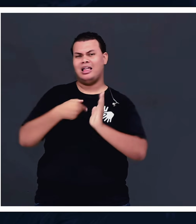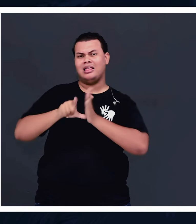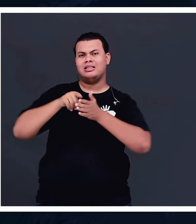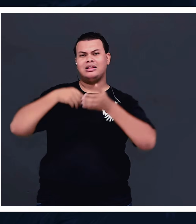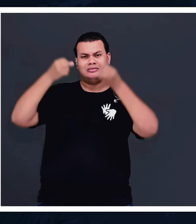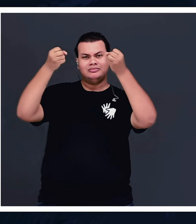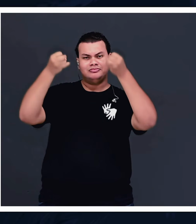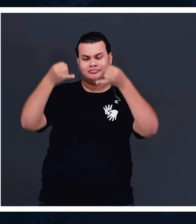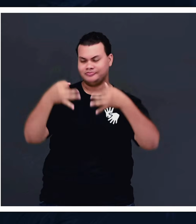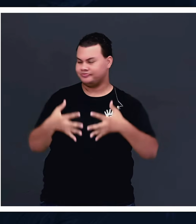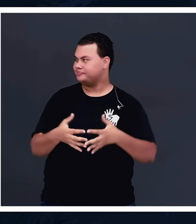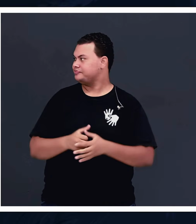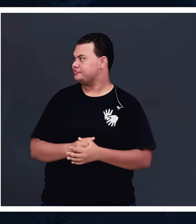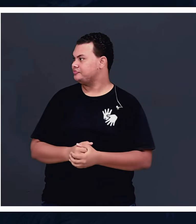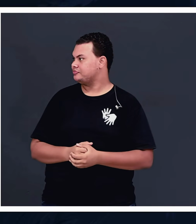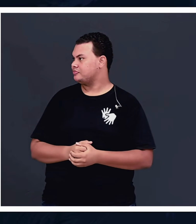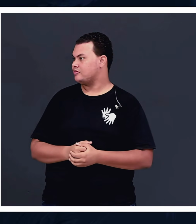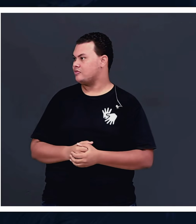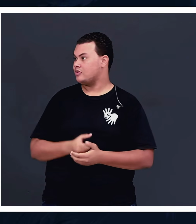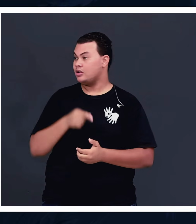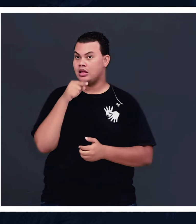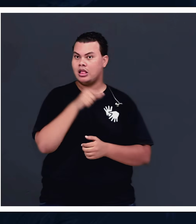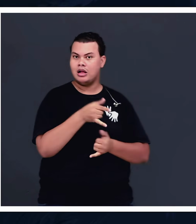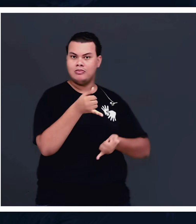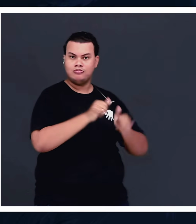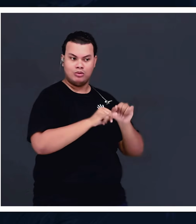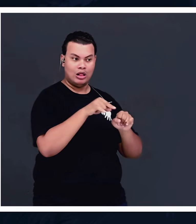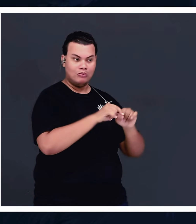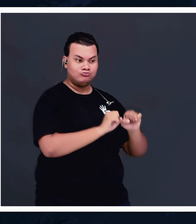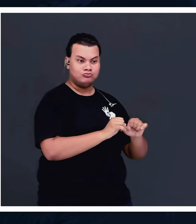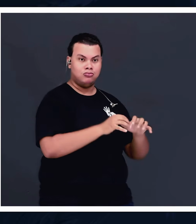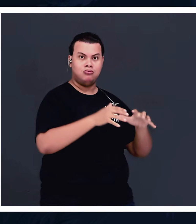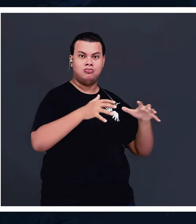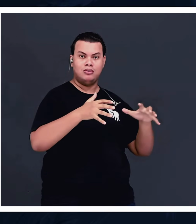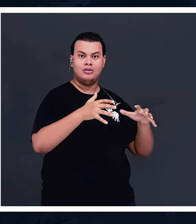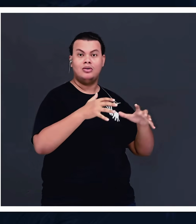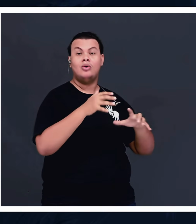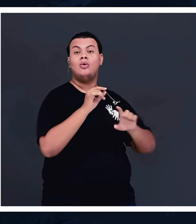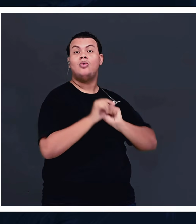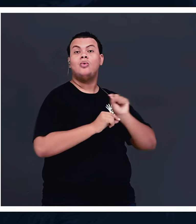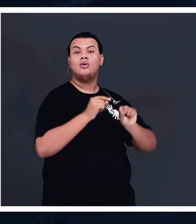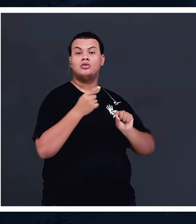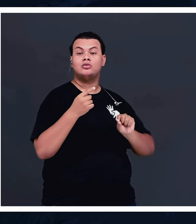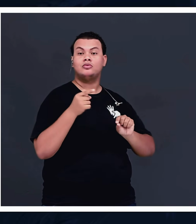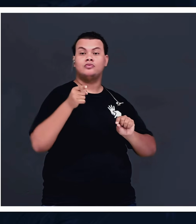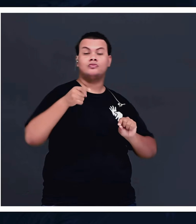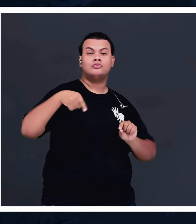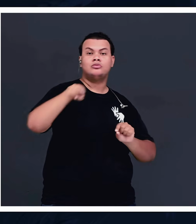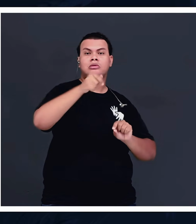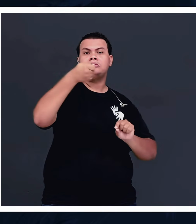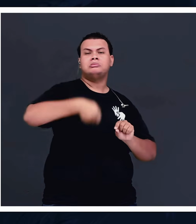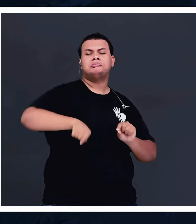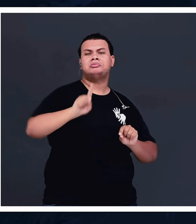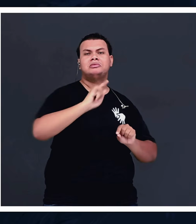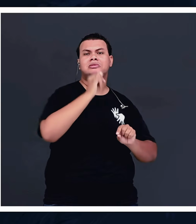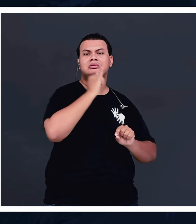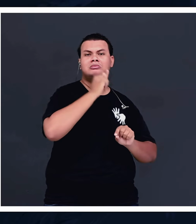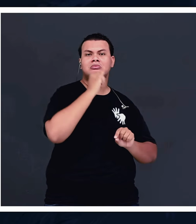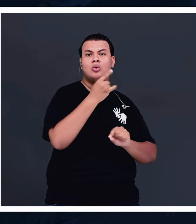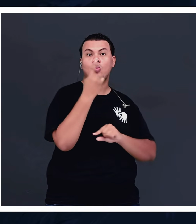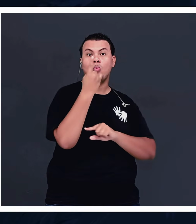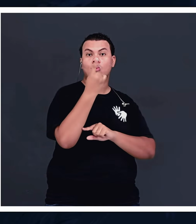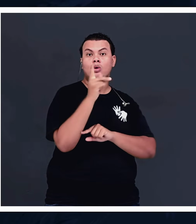falamos. O fermento, como eu disse, você não precisa, por exemplo, de 1 quilo